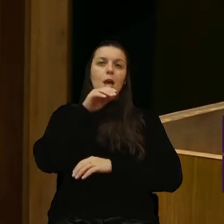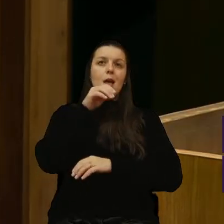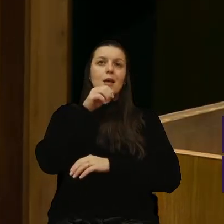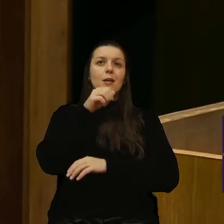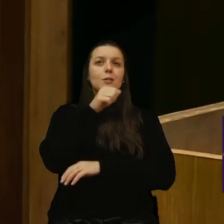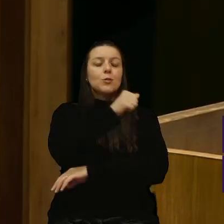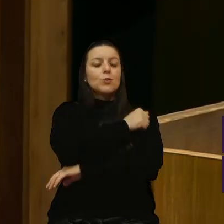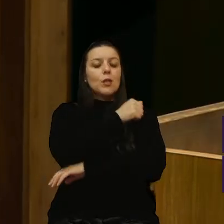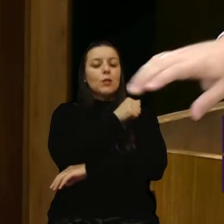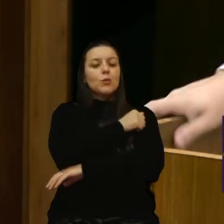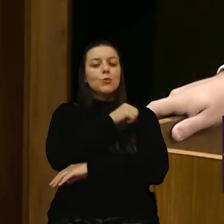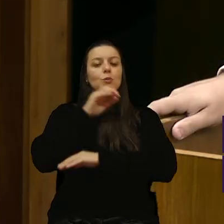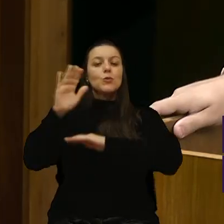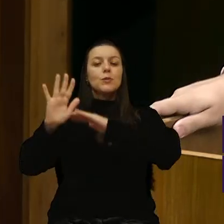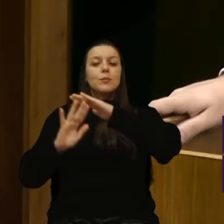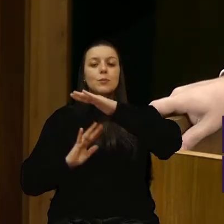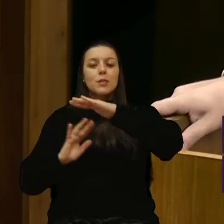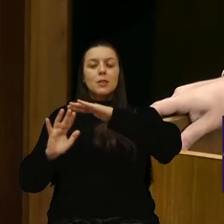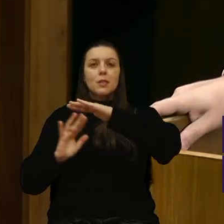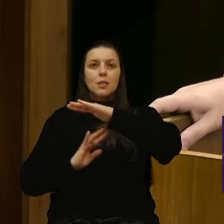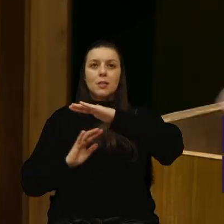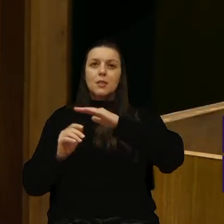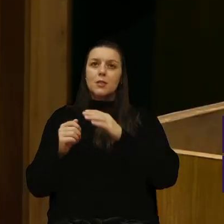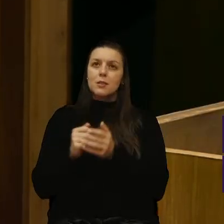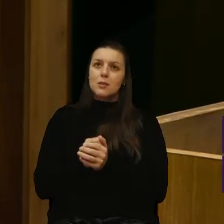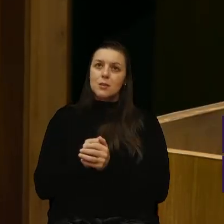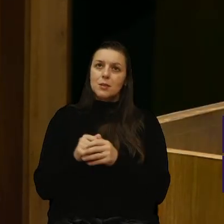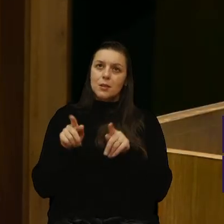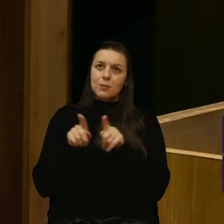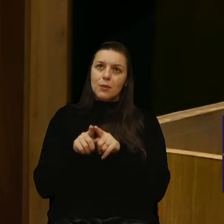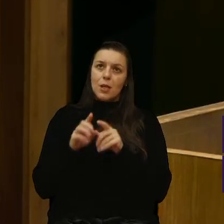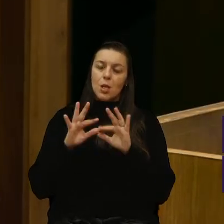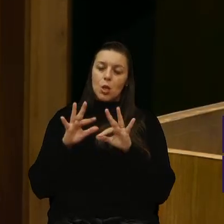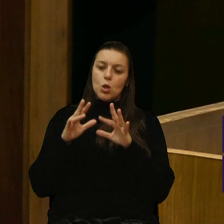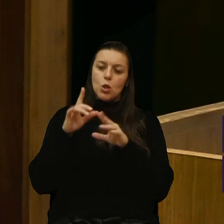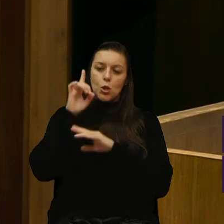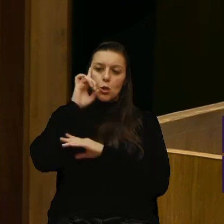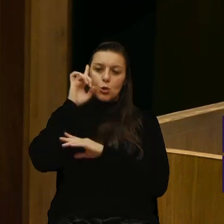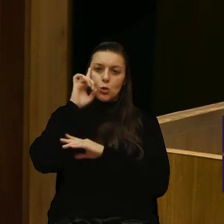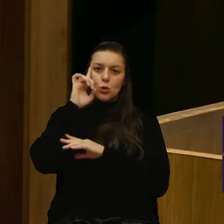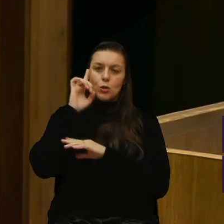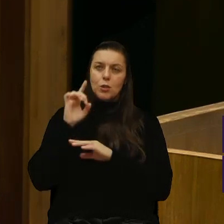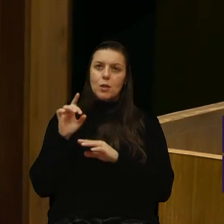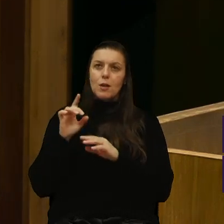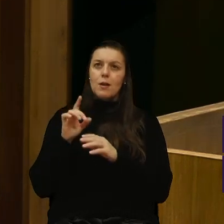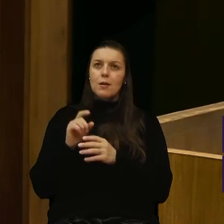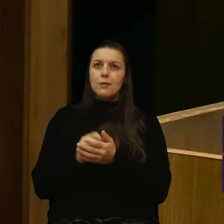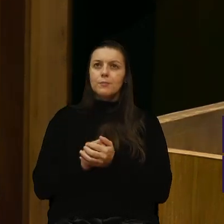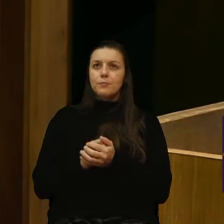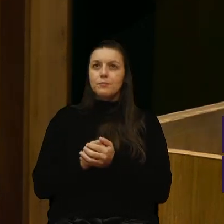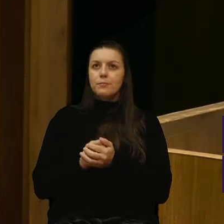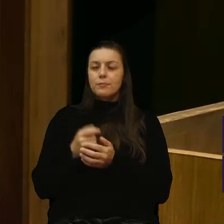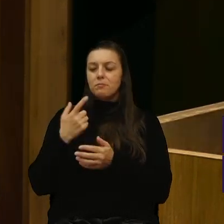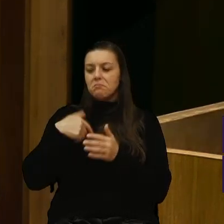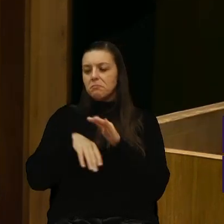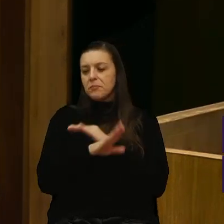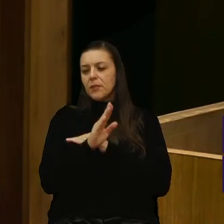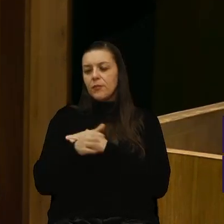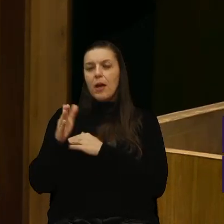nessa Casa Legislativa, para afirmar todos os dias que nós somos uma espécie em viagem,